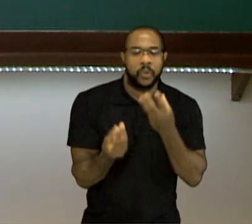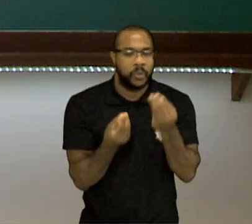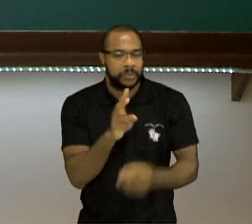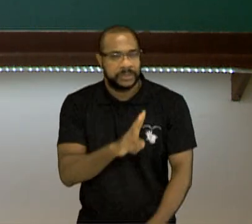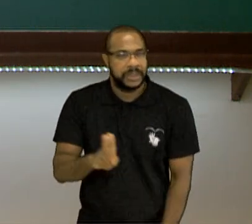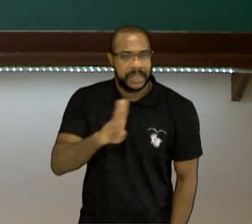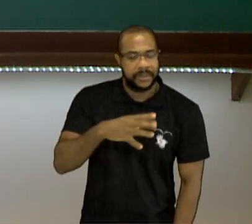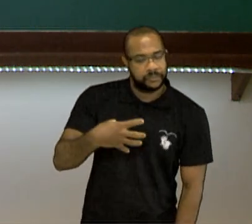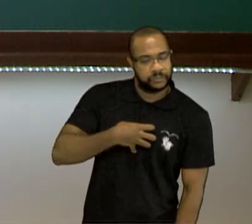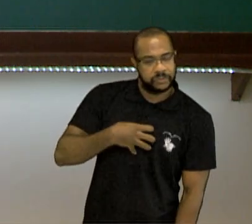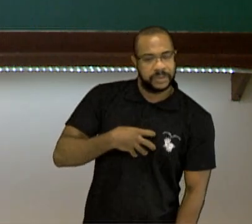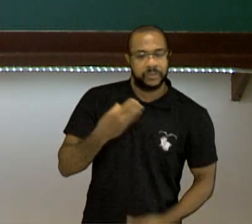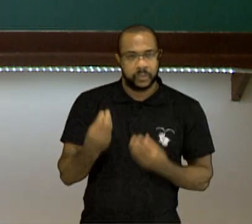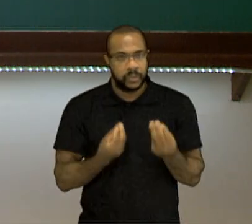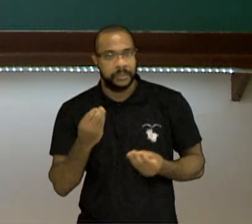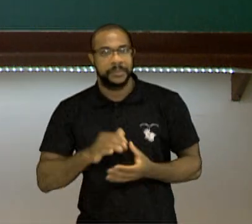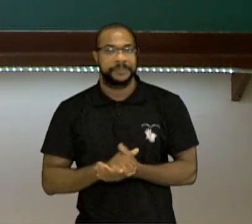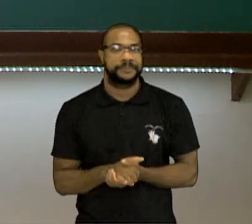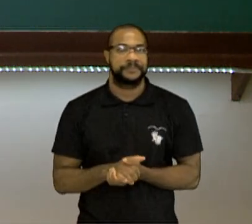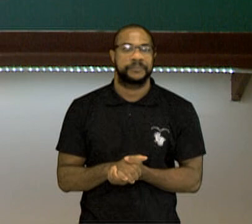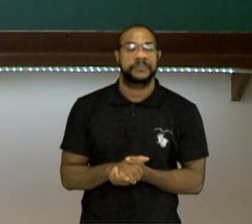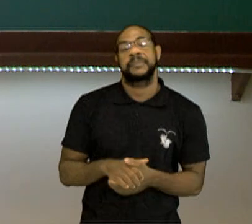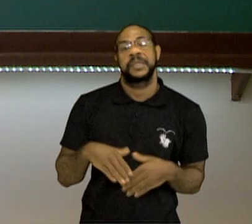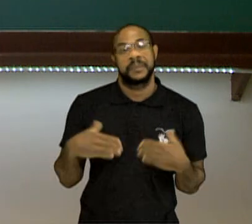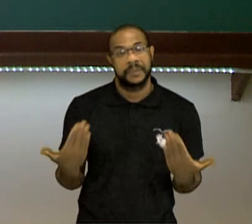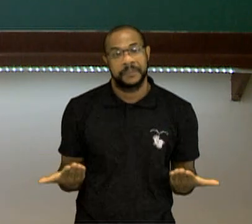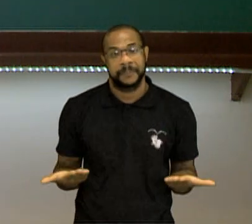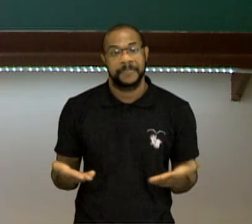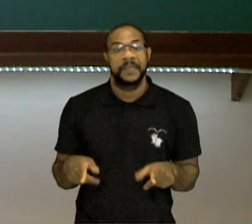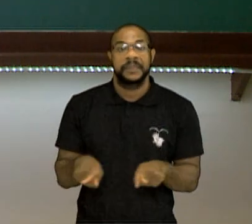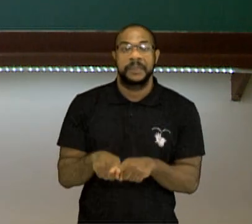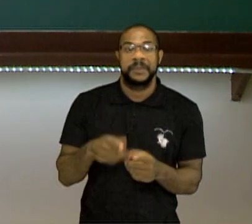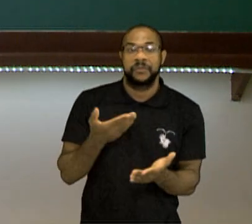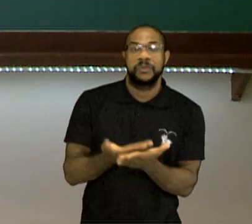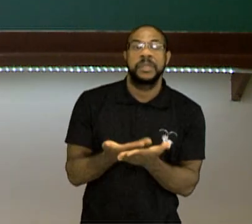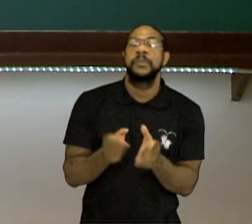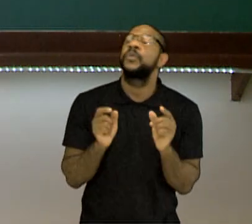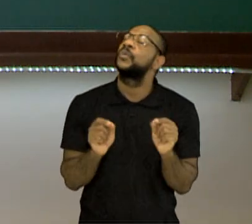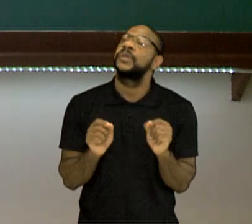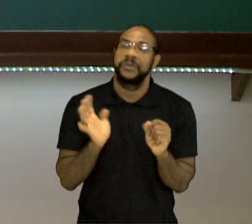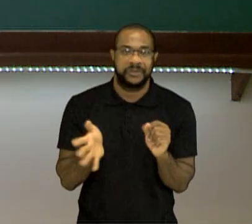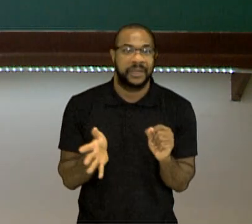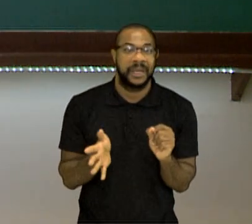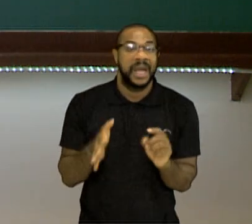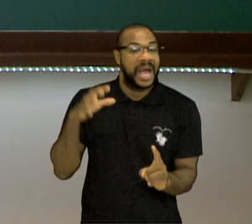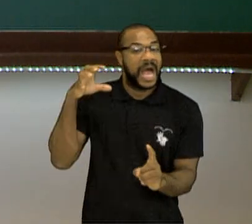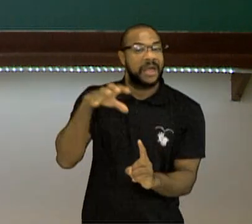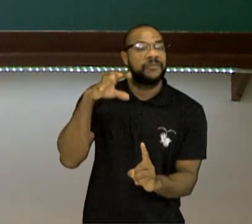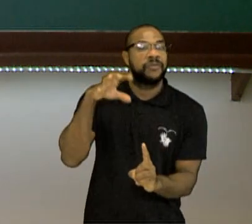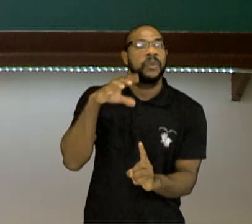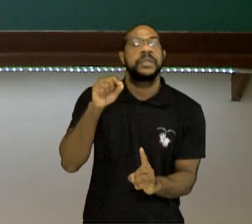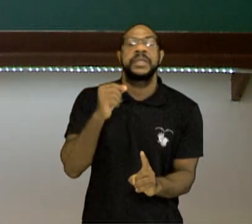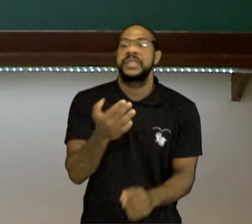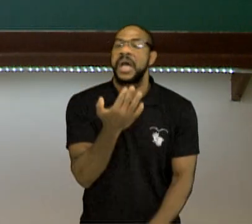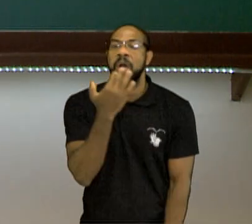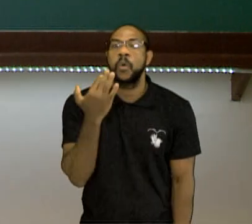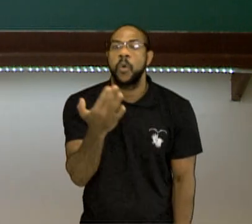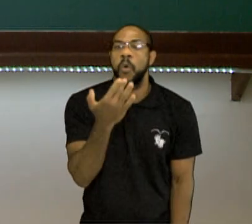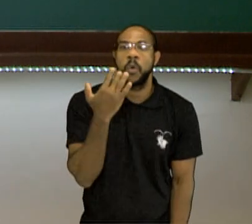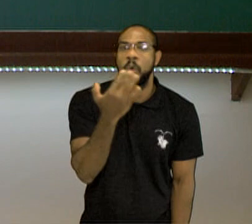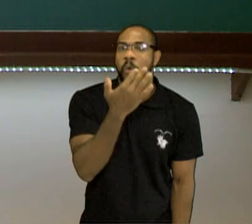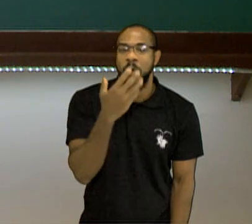de uma maneira. E nós estudamos também a influência dessa cor